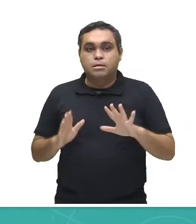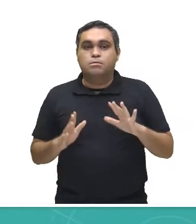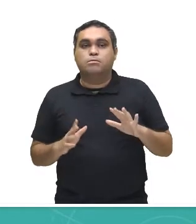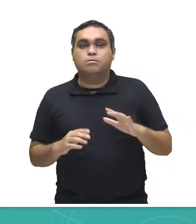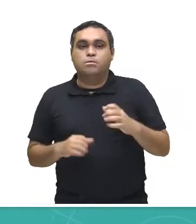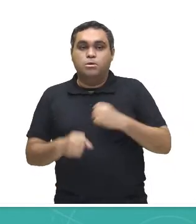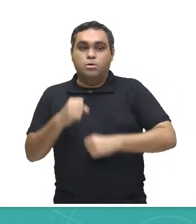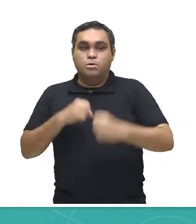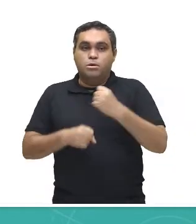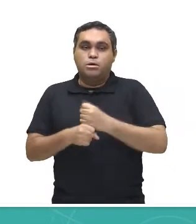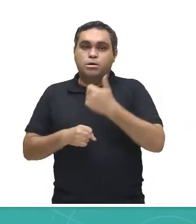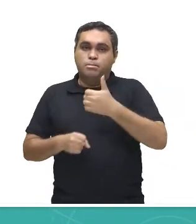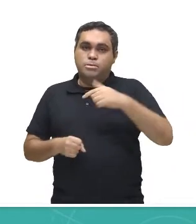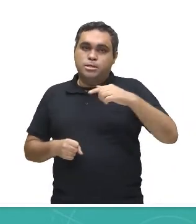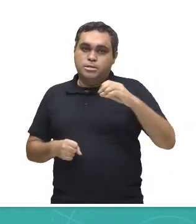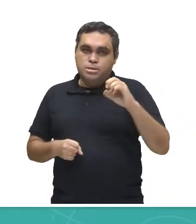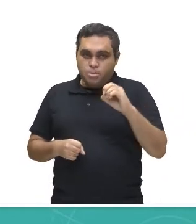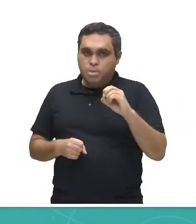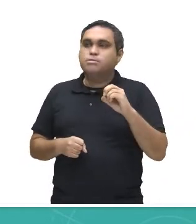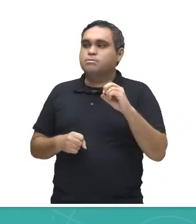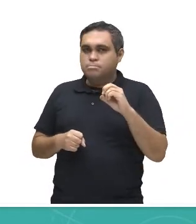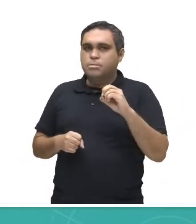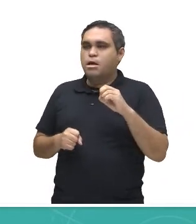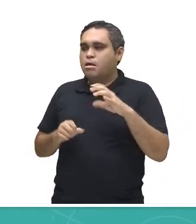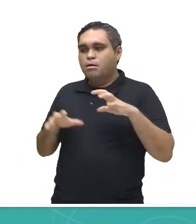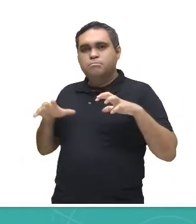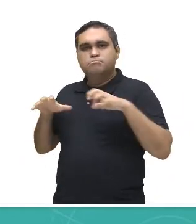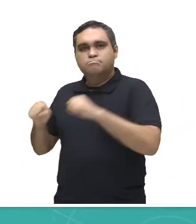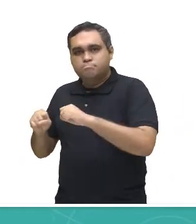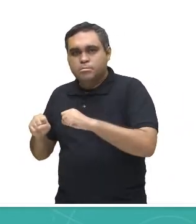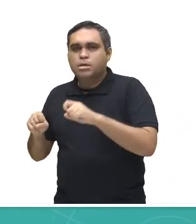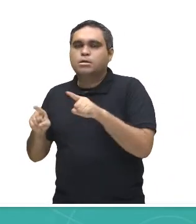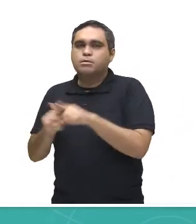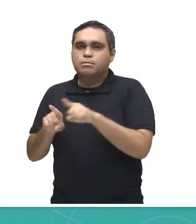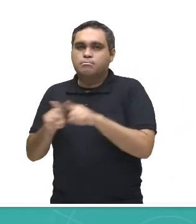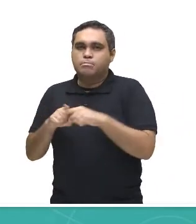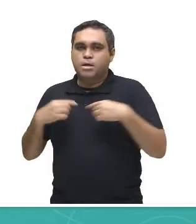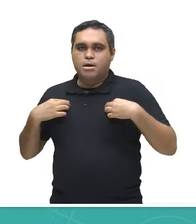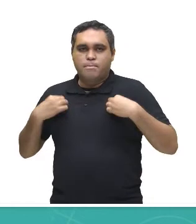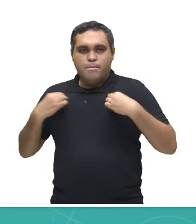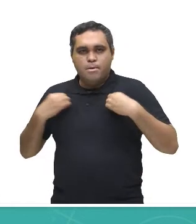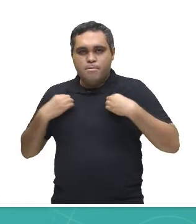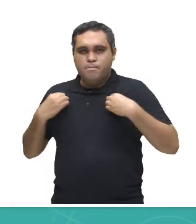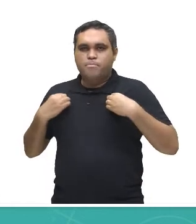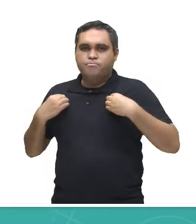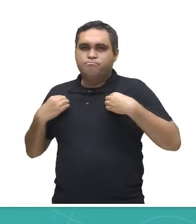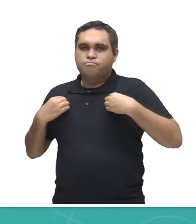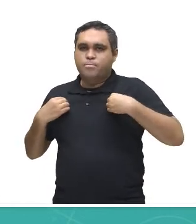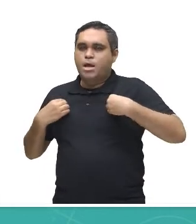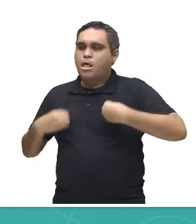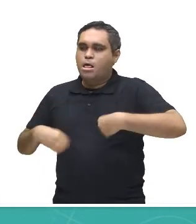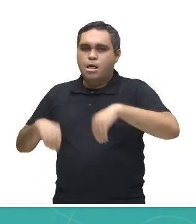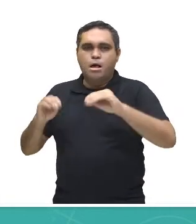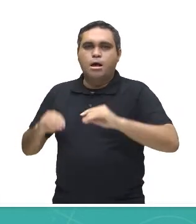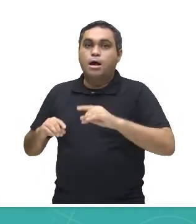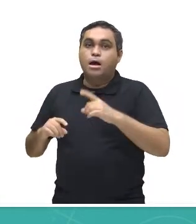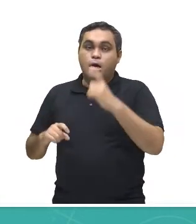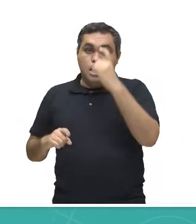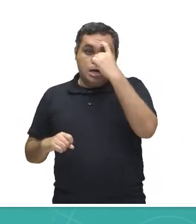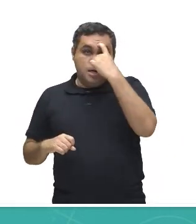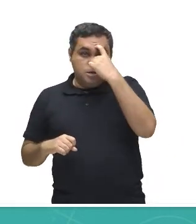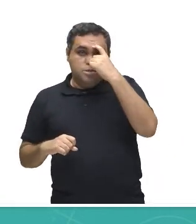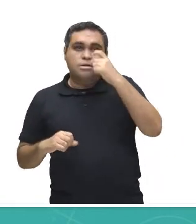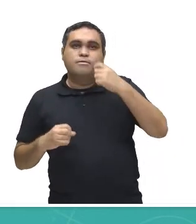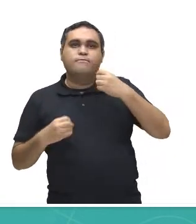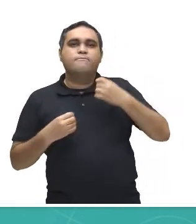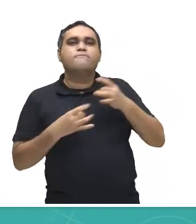da Índia, aumentam os impostos sobre os tecidos indianos, falindo as tecelagens indianas. A Índia deixou de ser uma